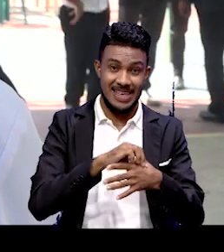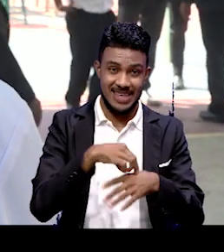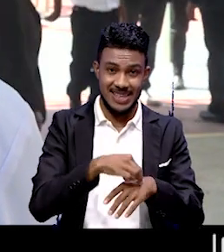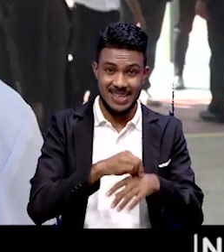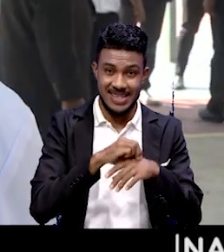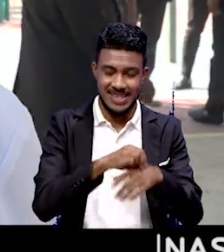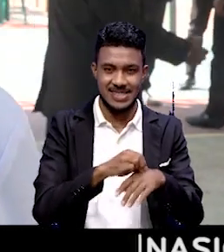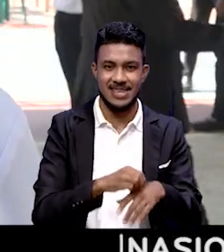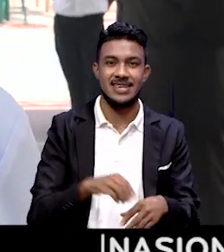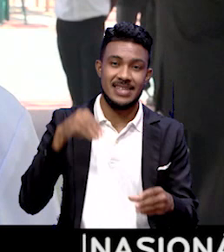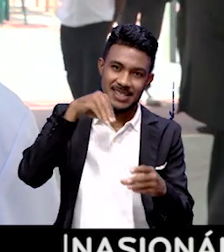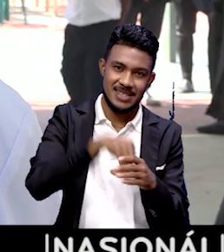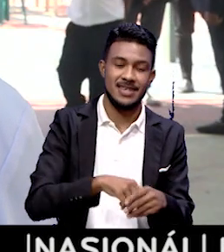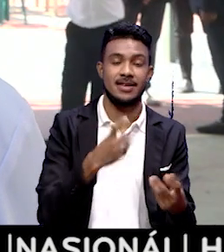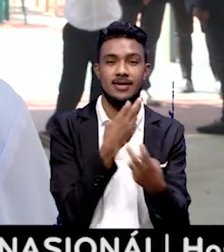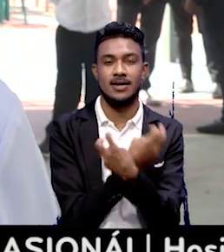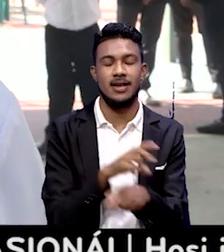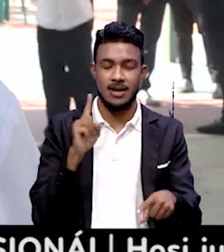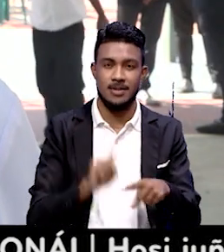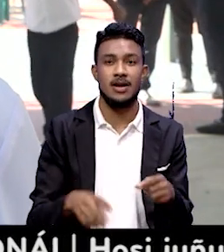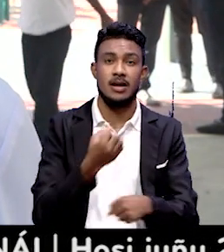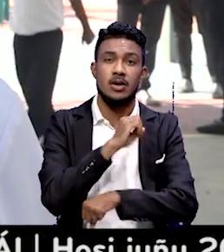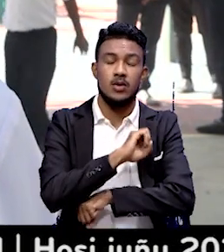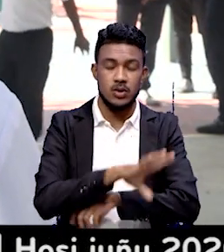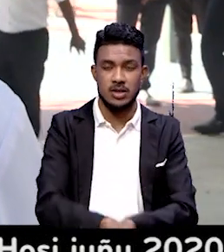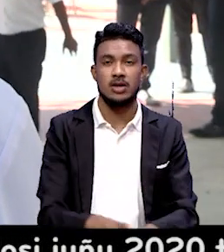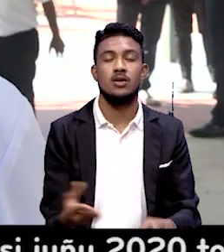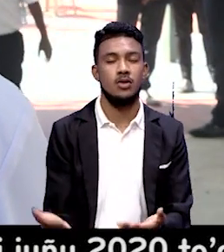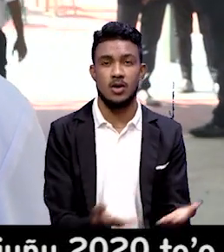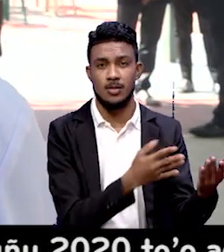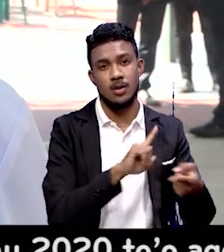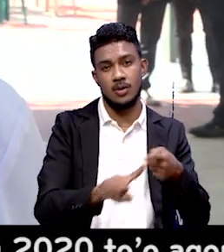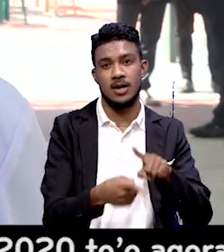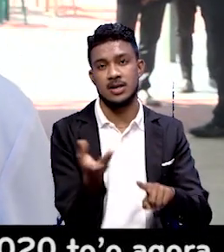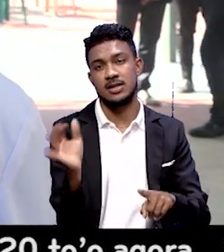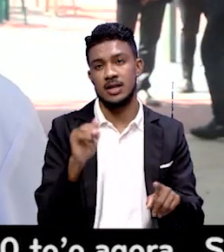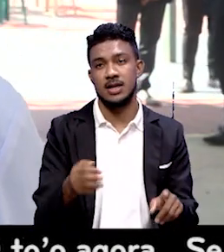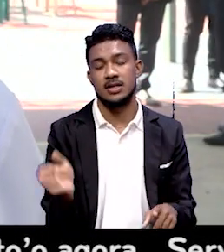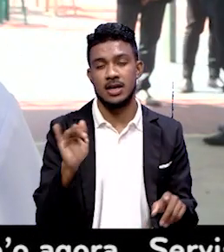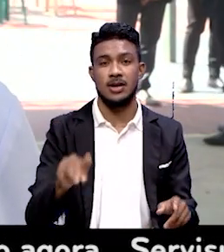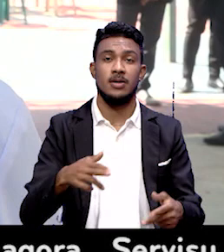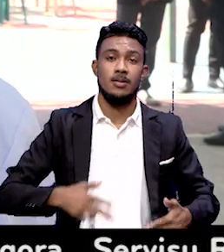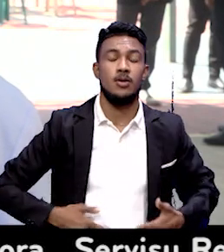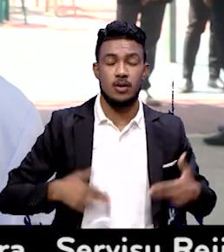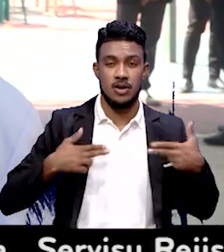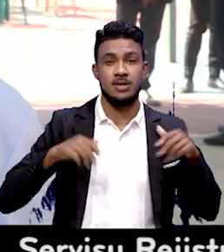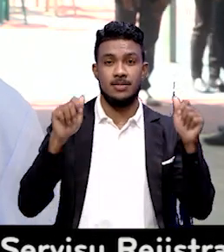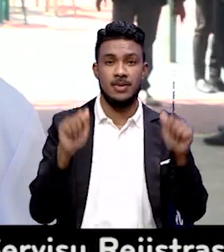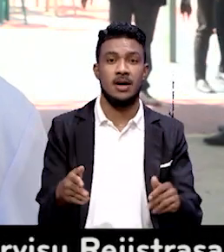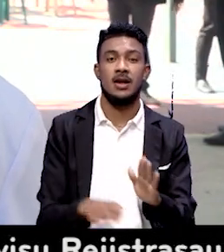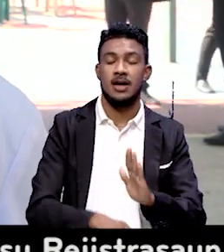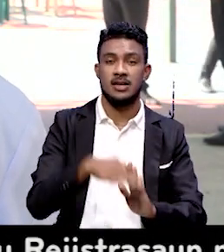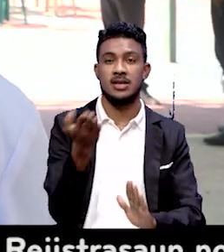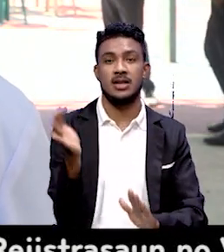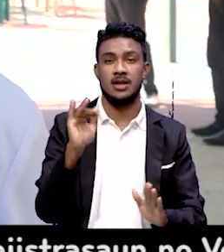Knessimu, né? Nia lá vele husikrit bania, mas vele lourdes bem maluxira. A tu nem maluxira, e tem nia muris, vele hassai nia muris toma